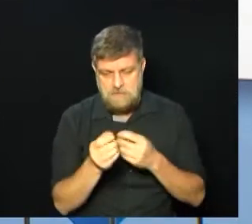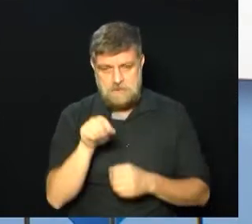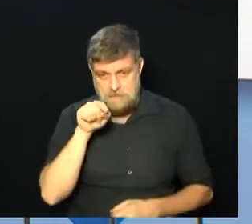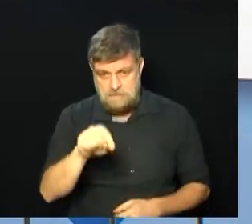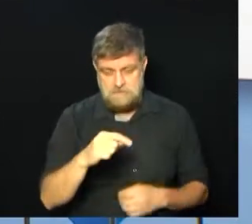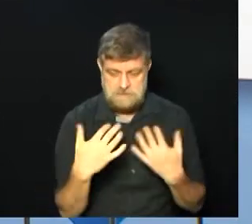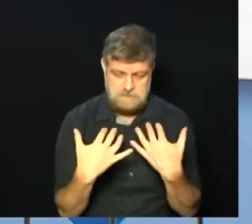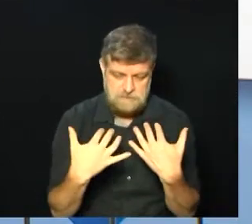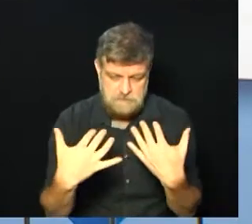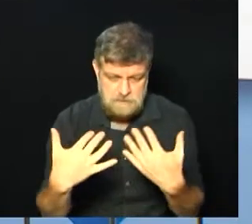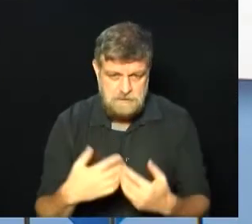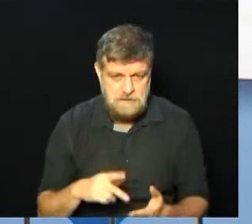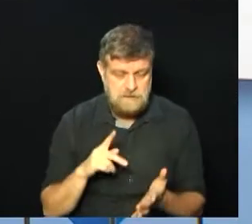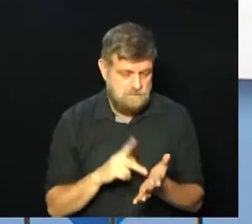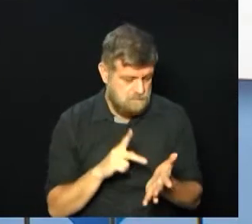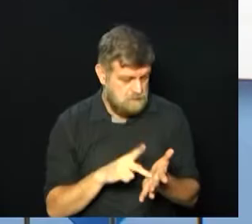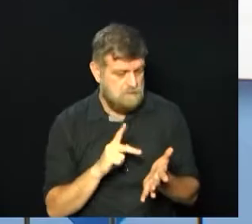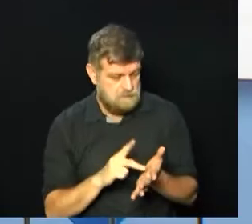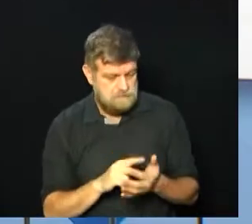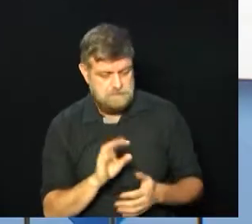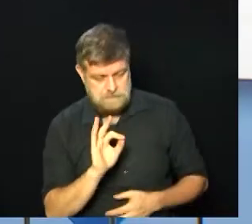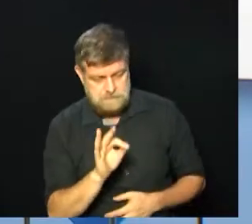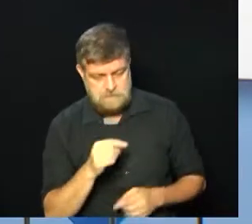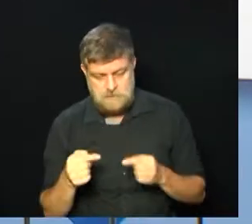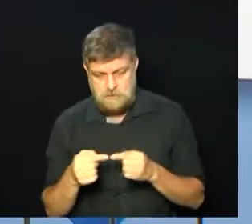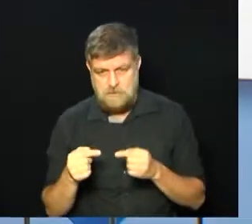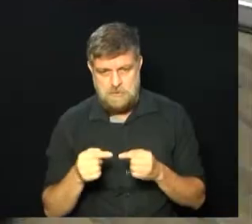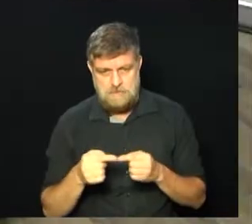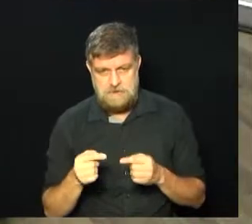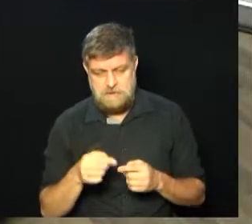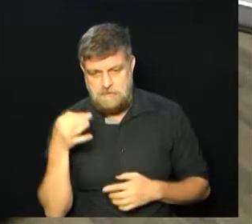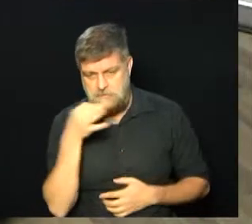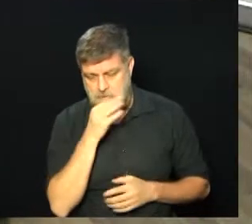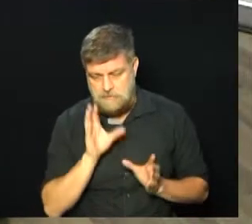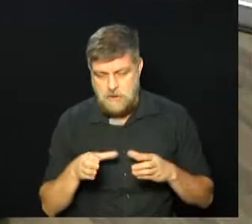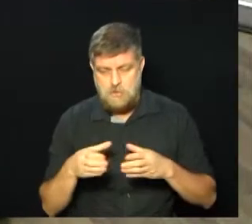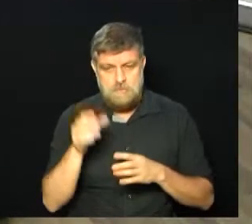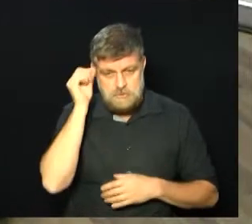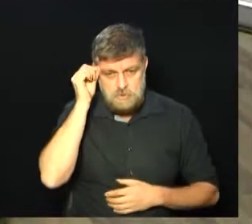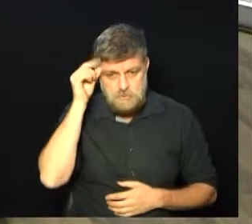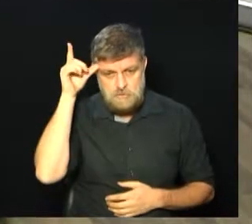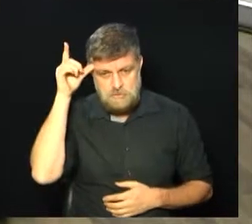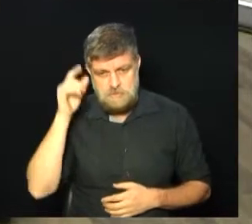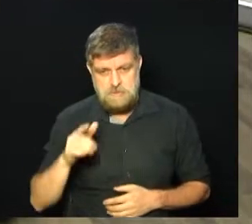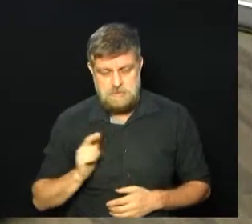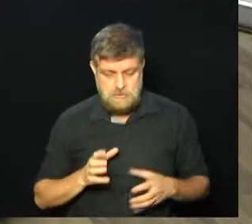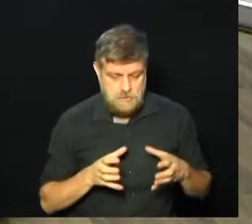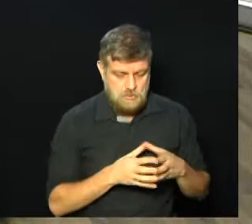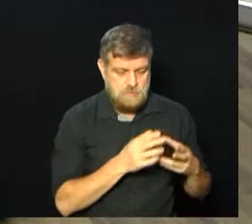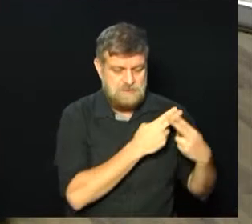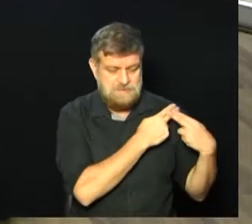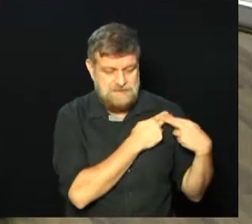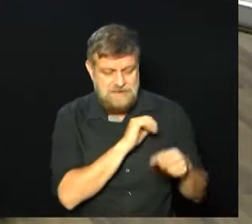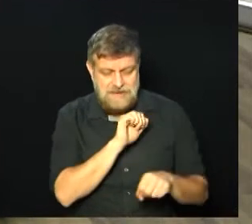telespectador e realmente Viviane de acordo com aquilo que foi falado na comissão de Cultura os órgãos